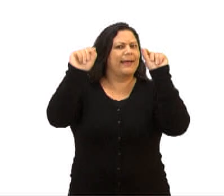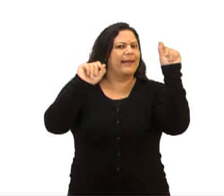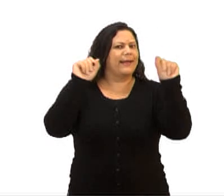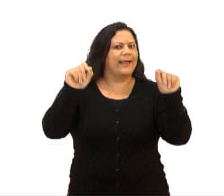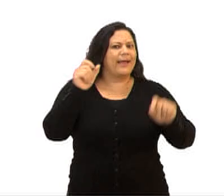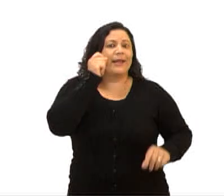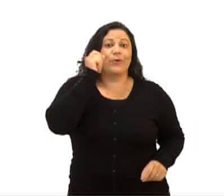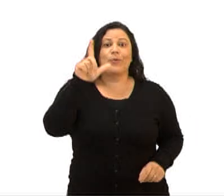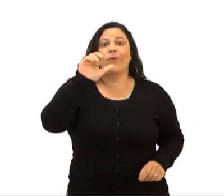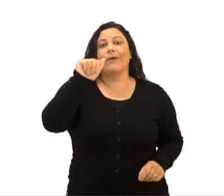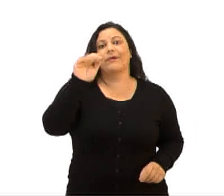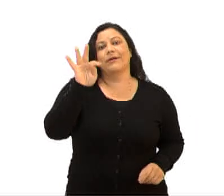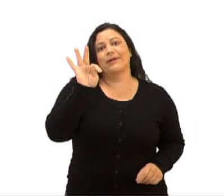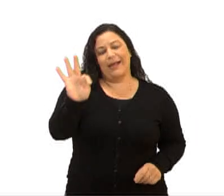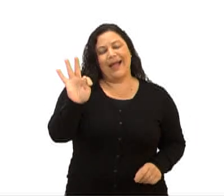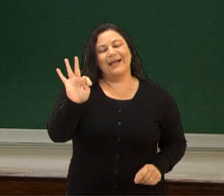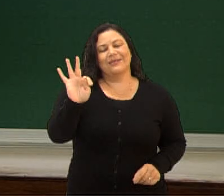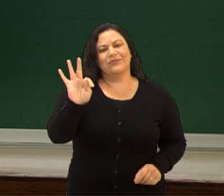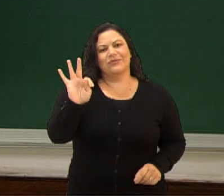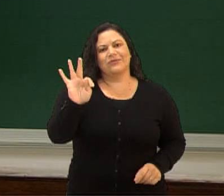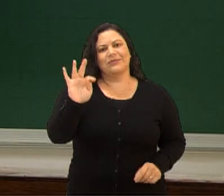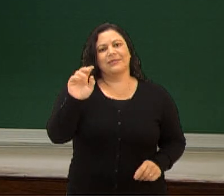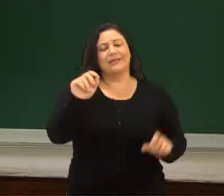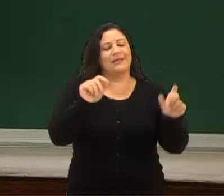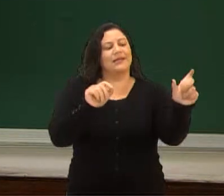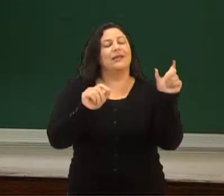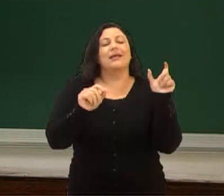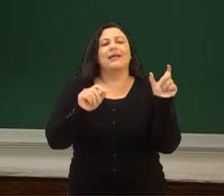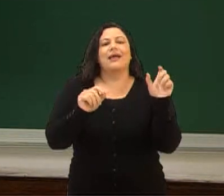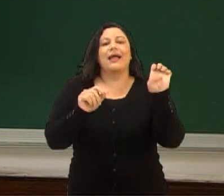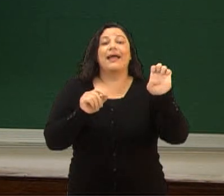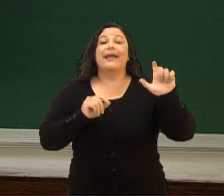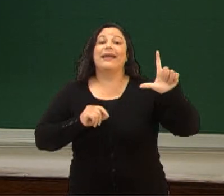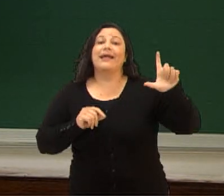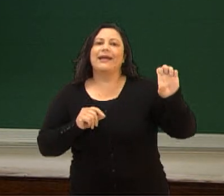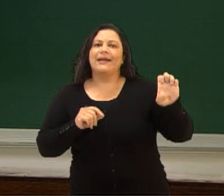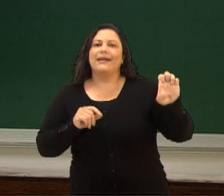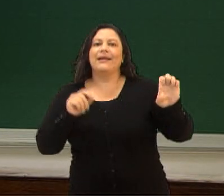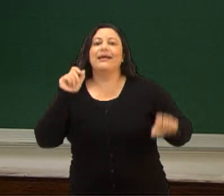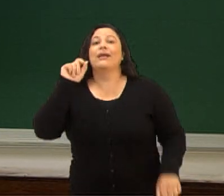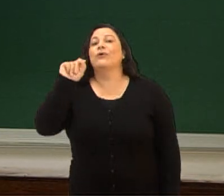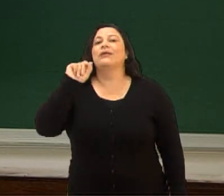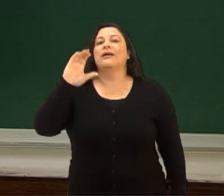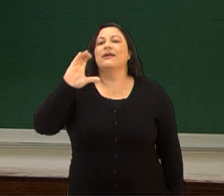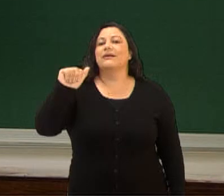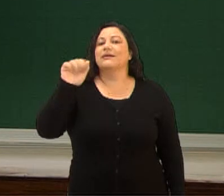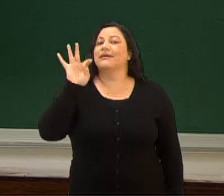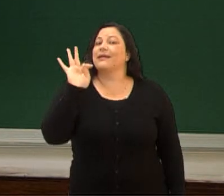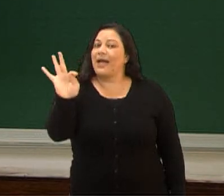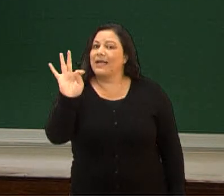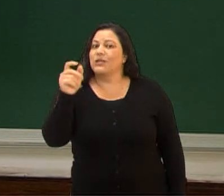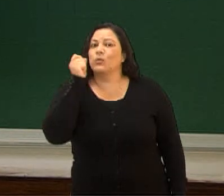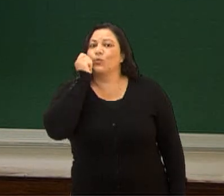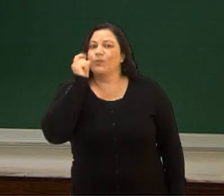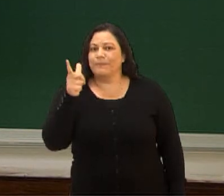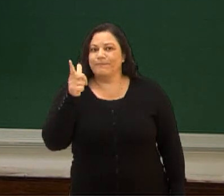eu não tenho visto ele há muitas semanas. Esse ele está falando do gato que tem 9